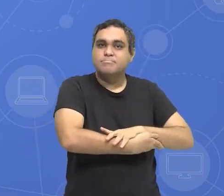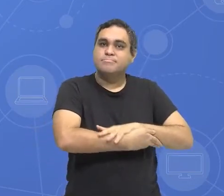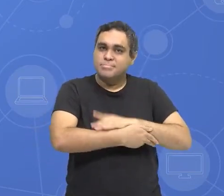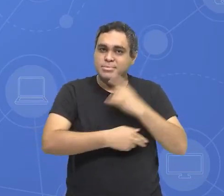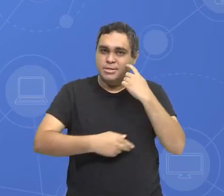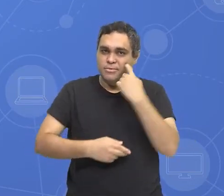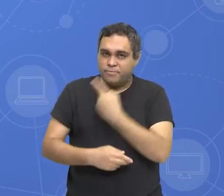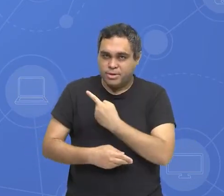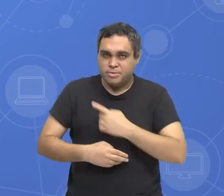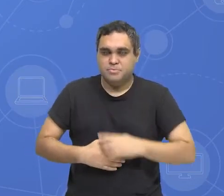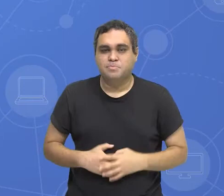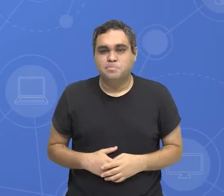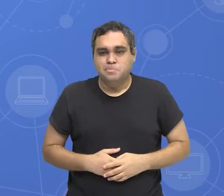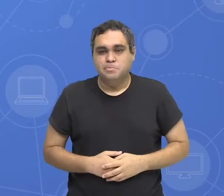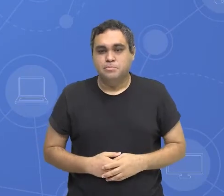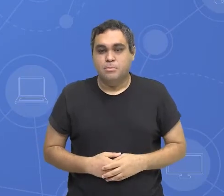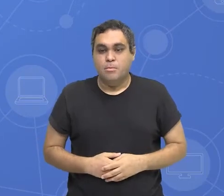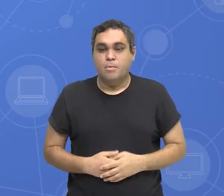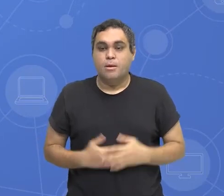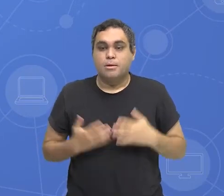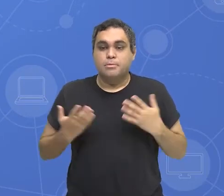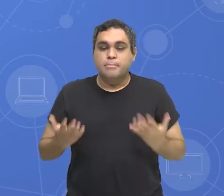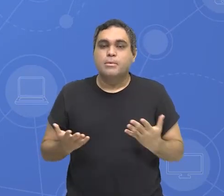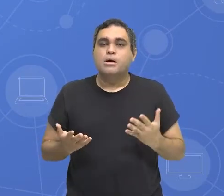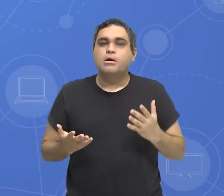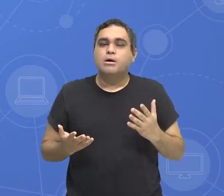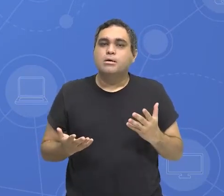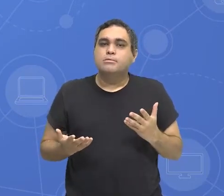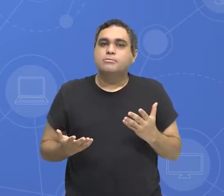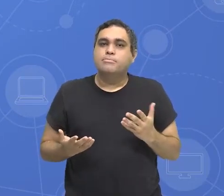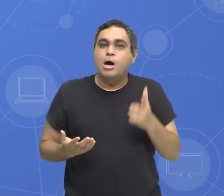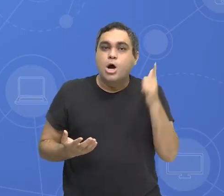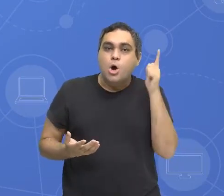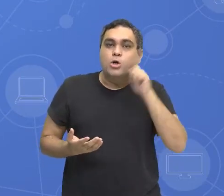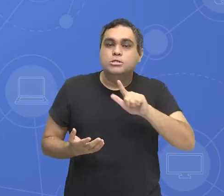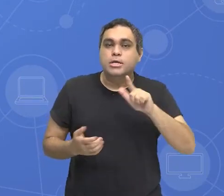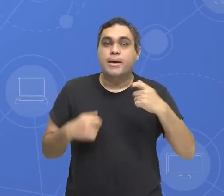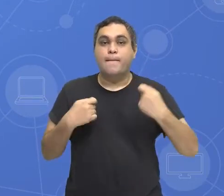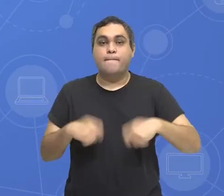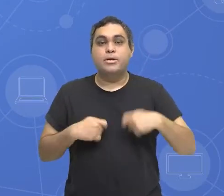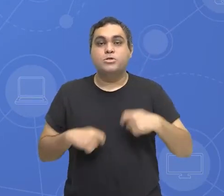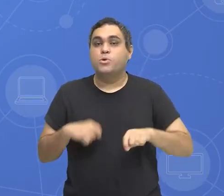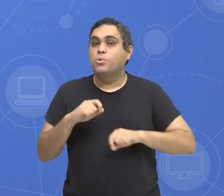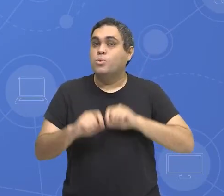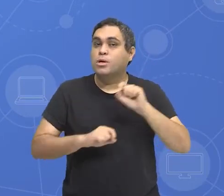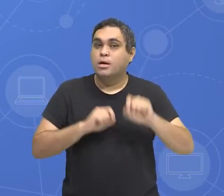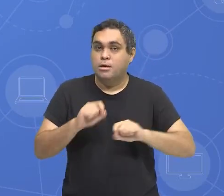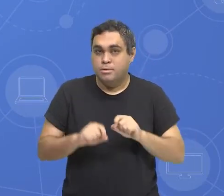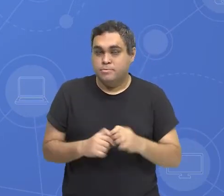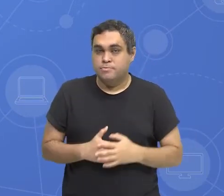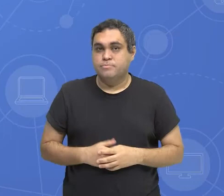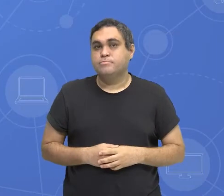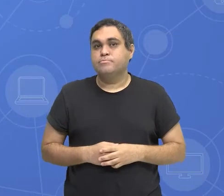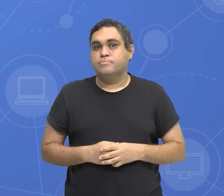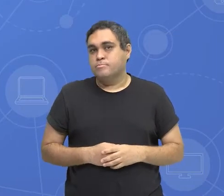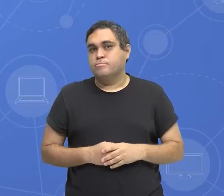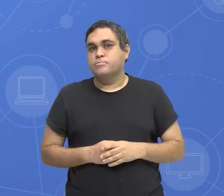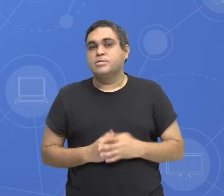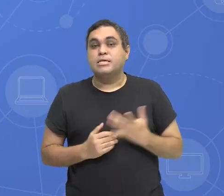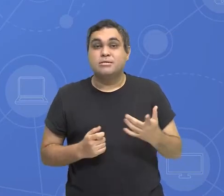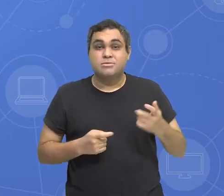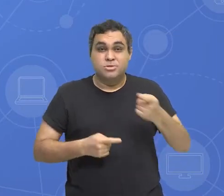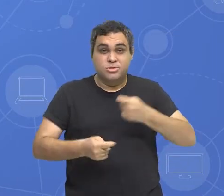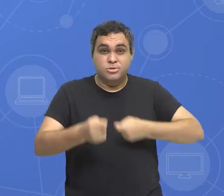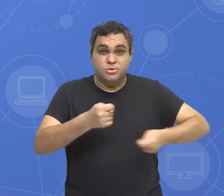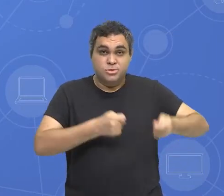parceiros comerciais. E para ocorrer tudo isso, né, o Brasil ele foi se inserindo nessa parte da geopolítica e a